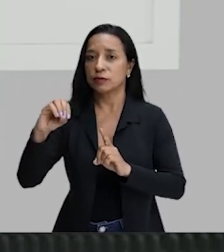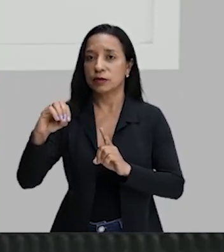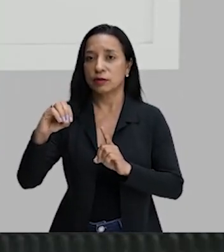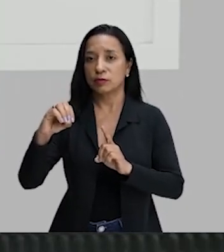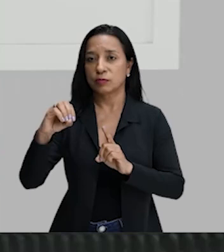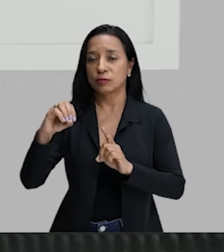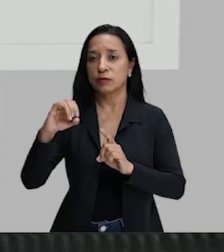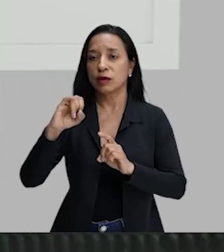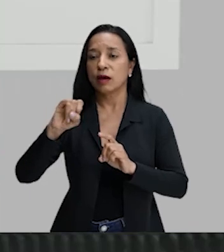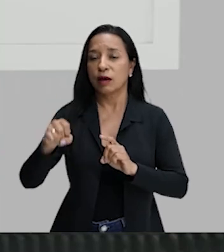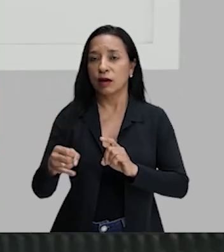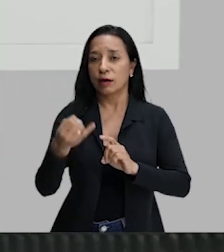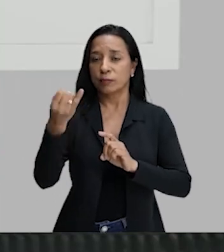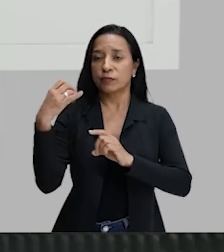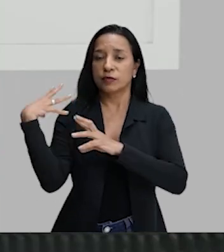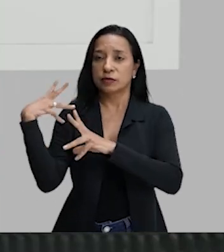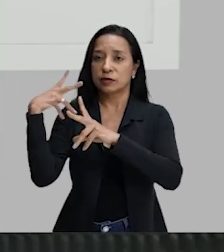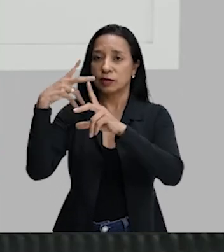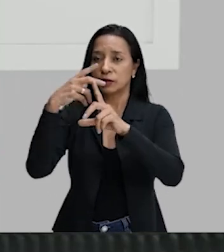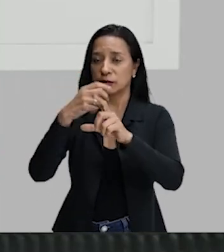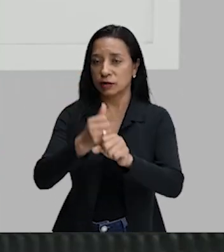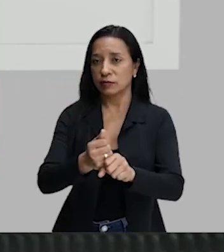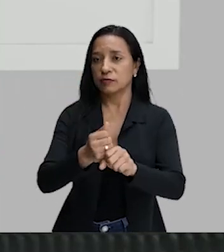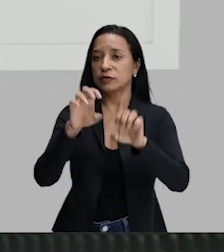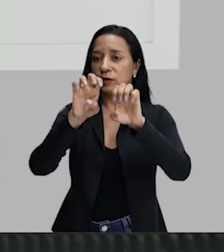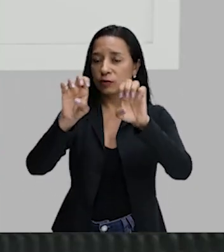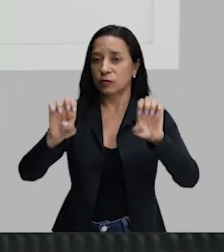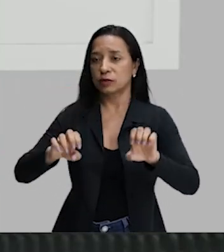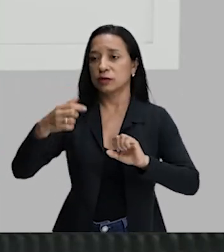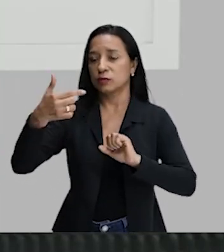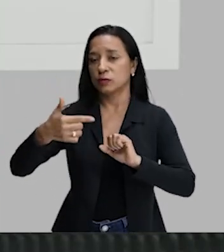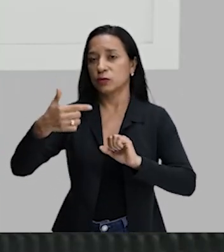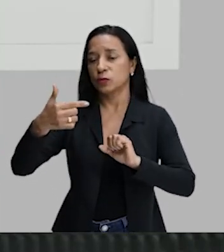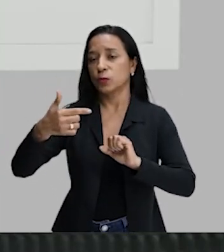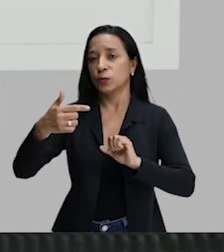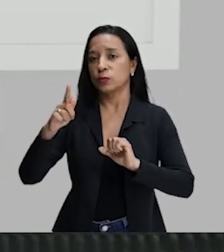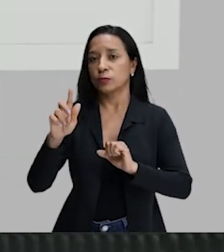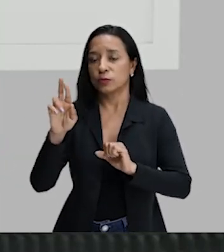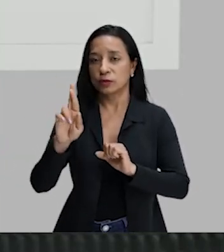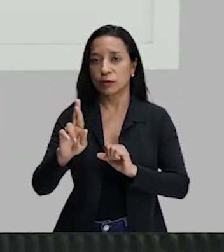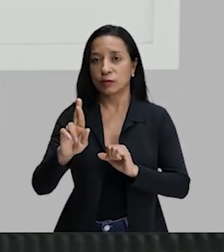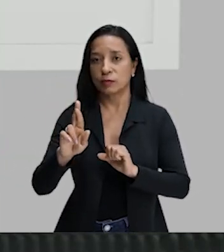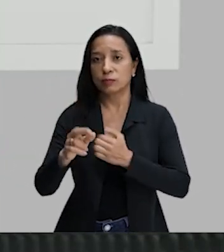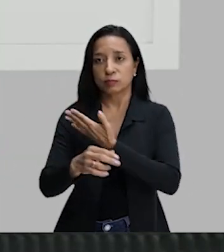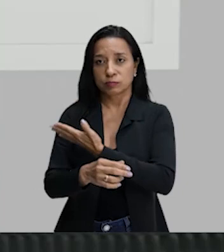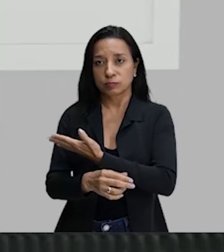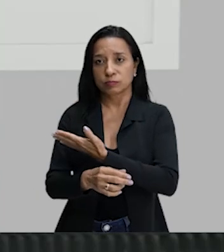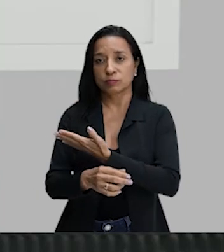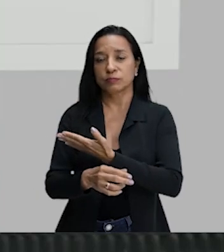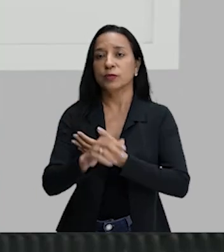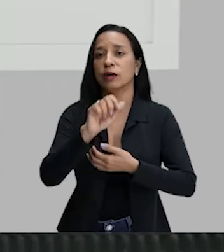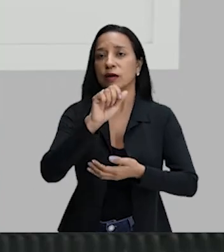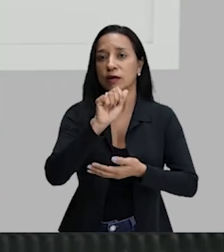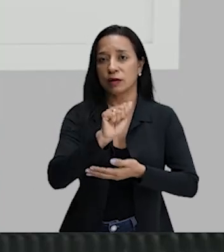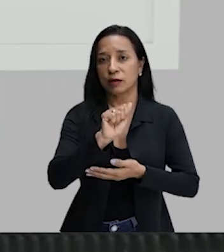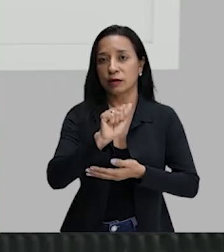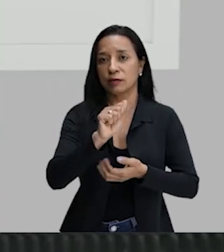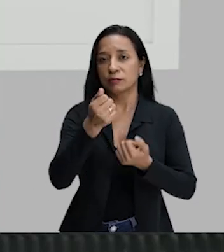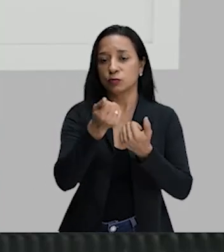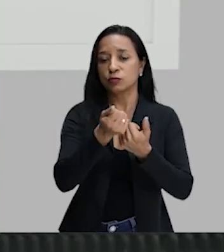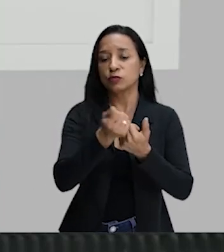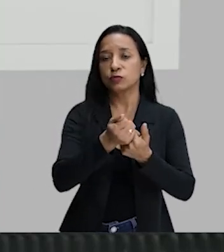Aproveita e revisa aí a resolução de equação do segundo grau. Então, nesse caso aqui, ó, o A é